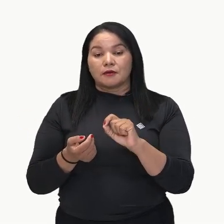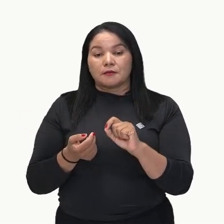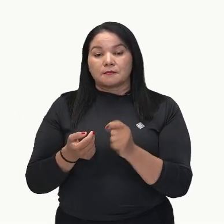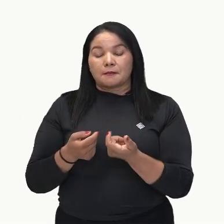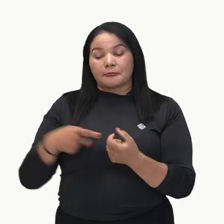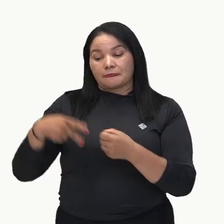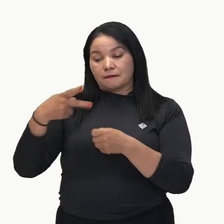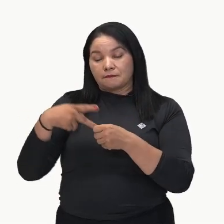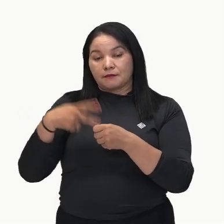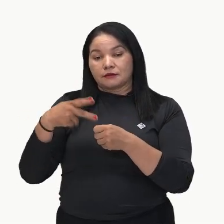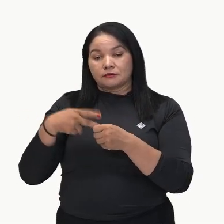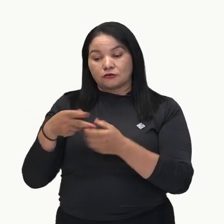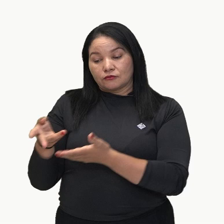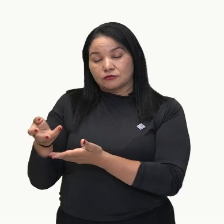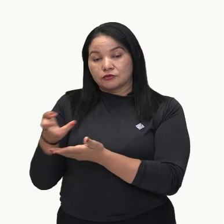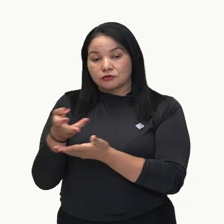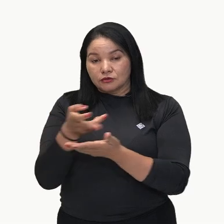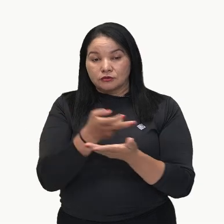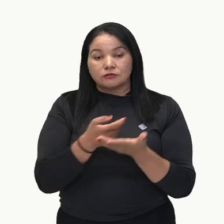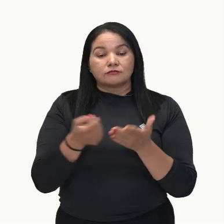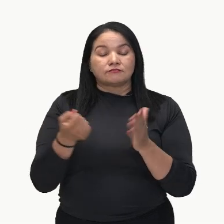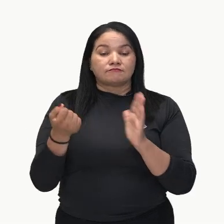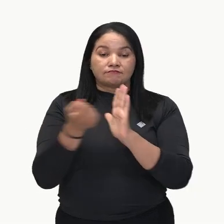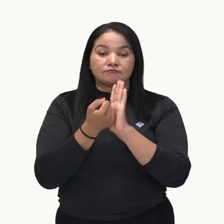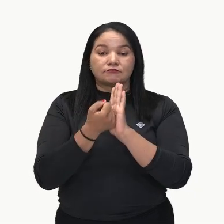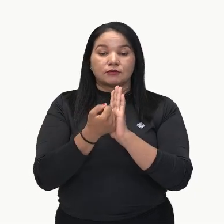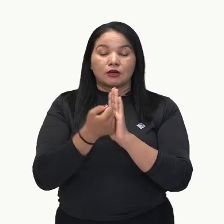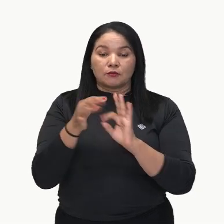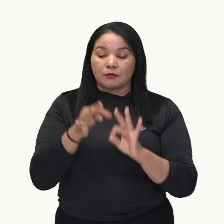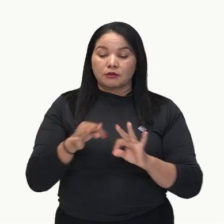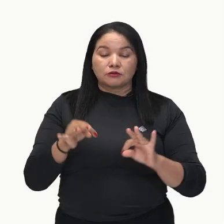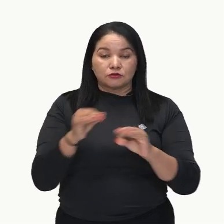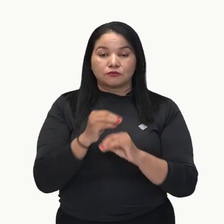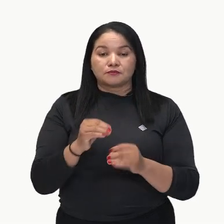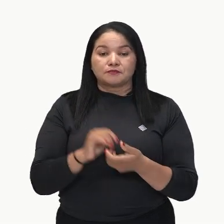vai ser um marco para tudo isso, né?